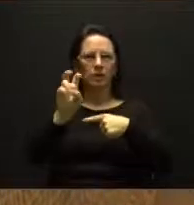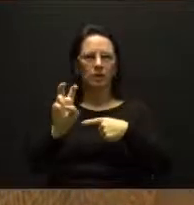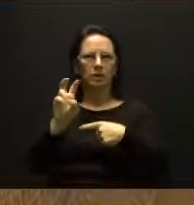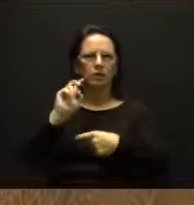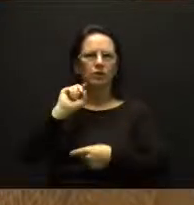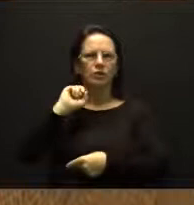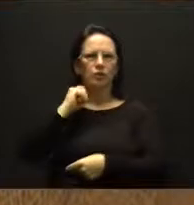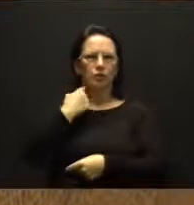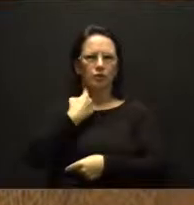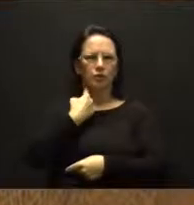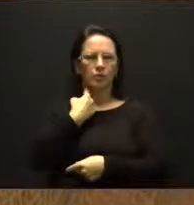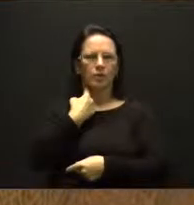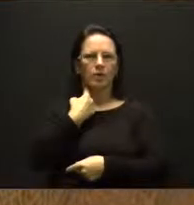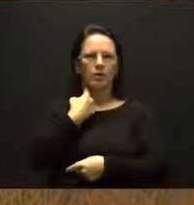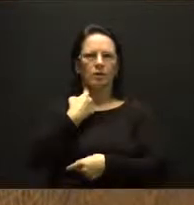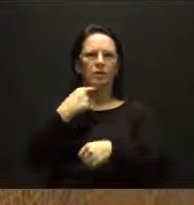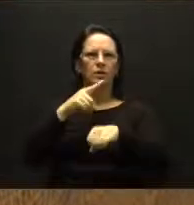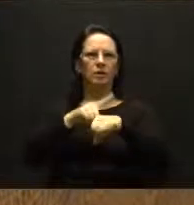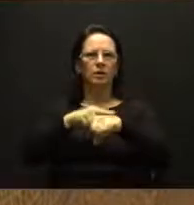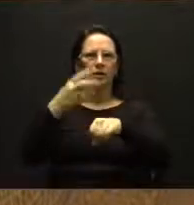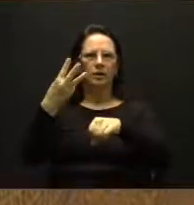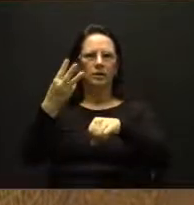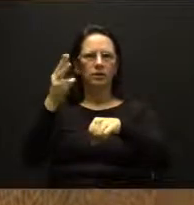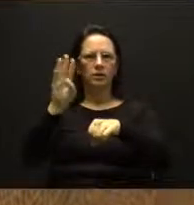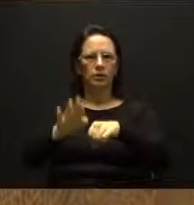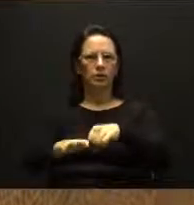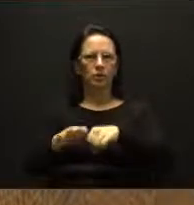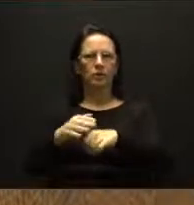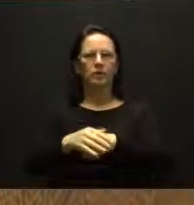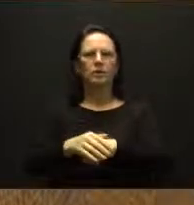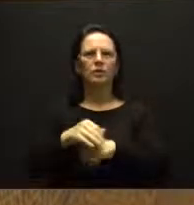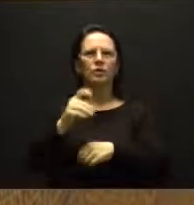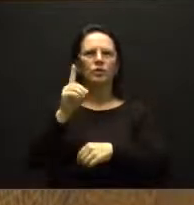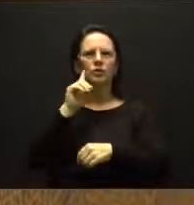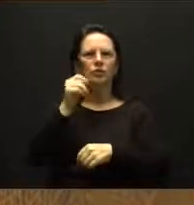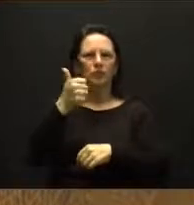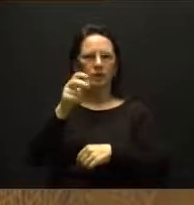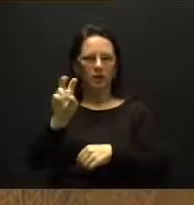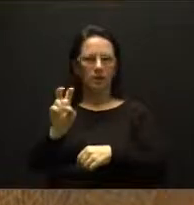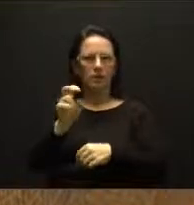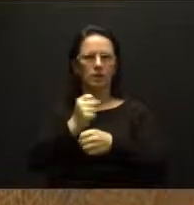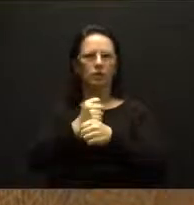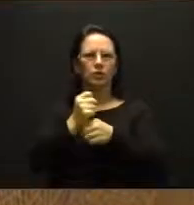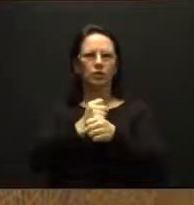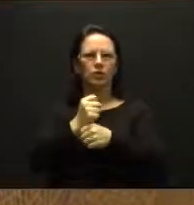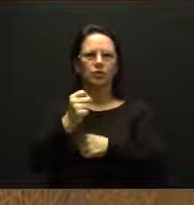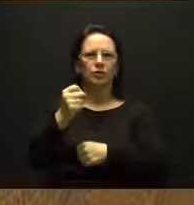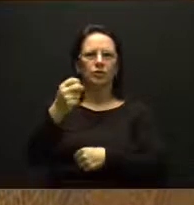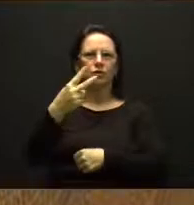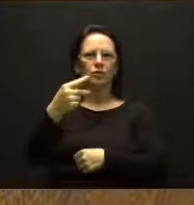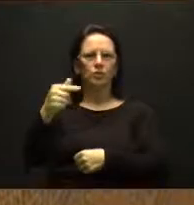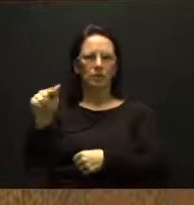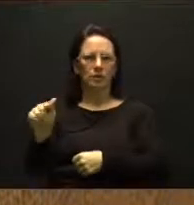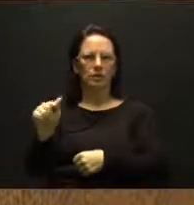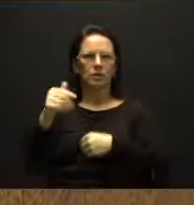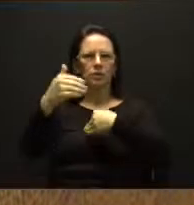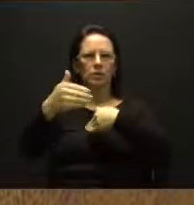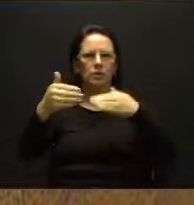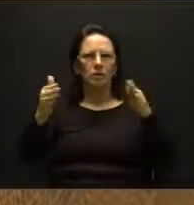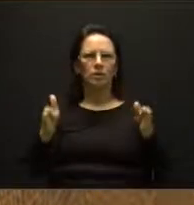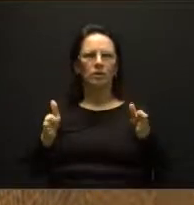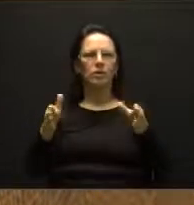do corrente às 15 horas aos 15 dias de maio do corrente ano às 15 horas na sala das comissões